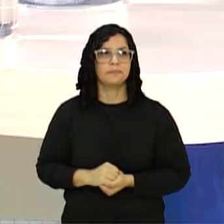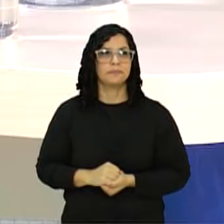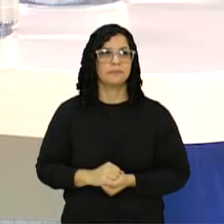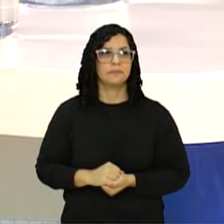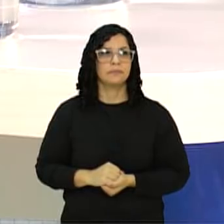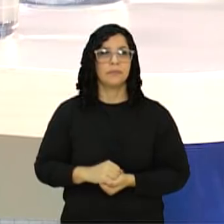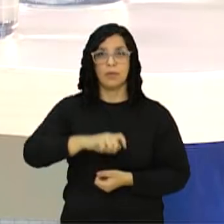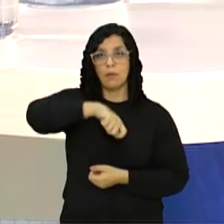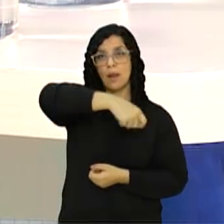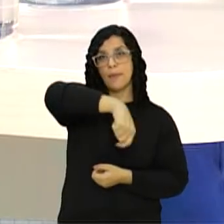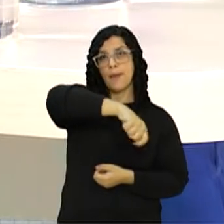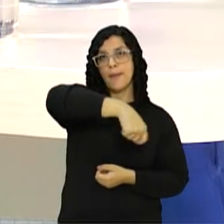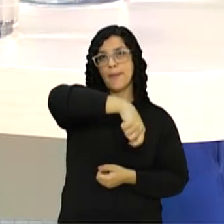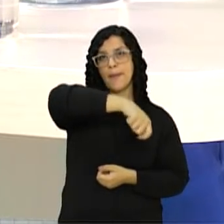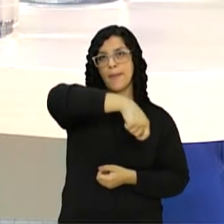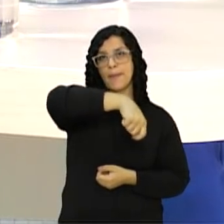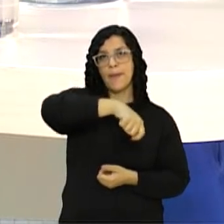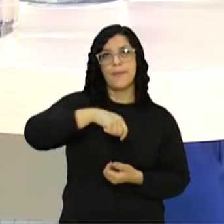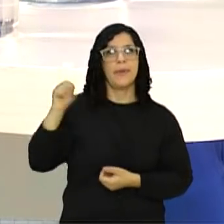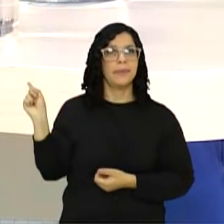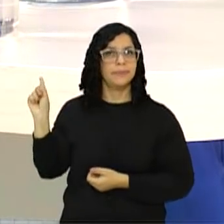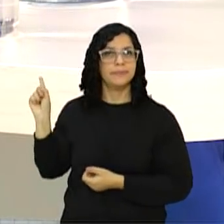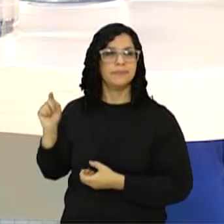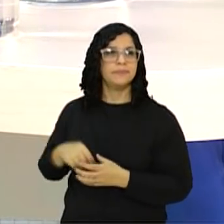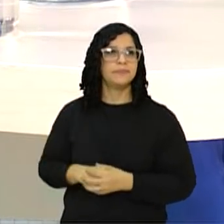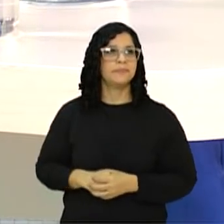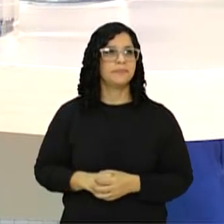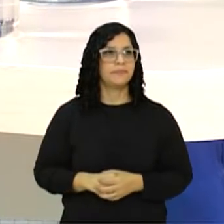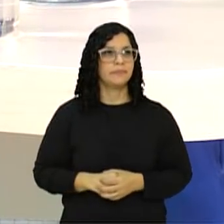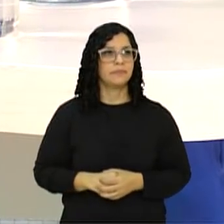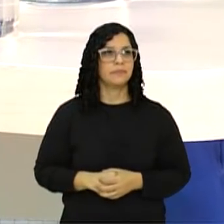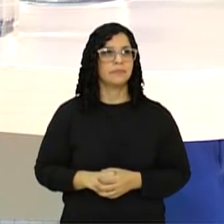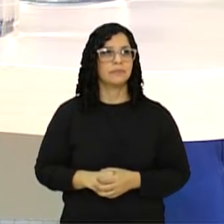Coloquei. Vou mexer.